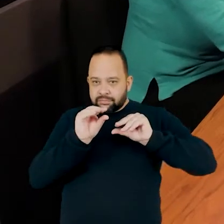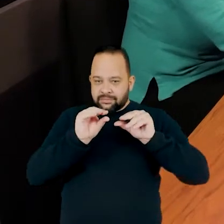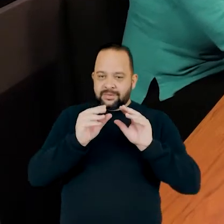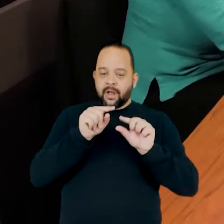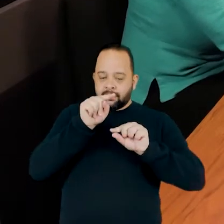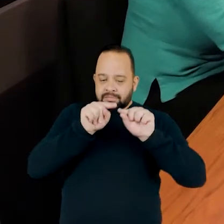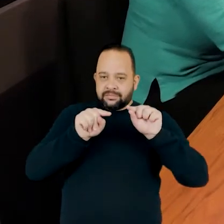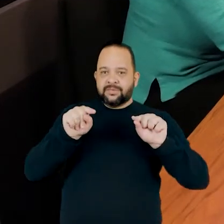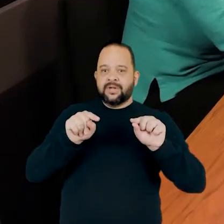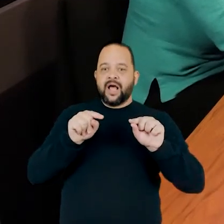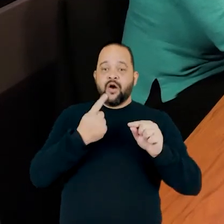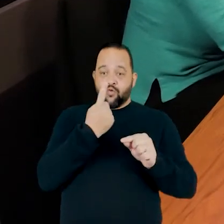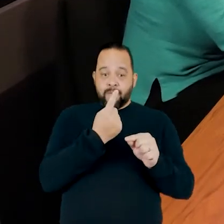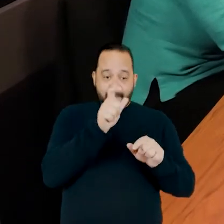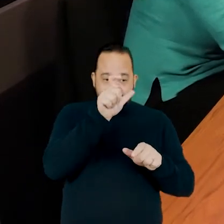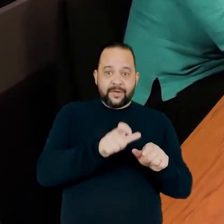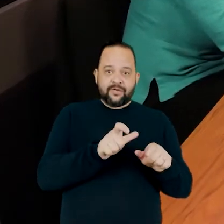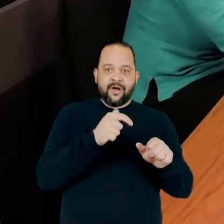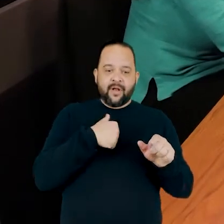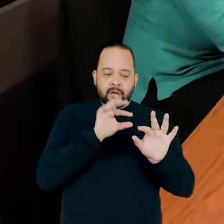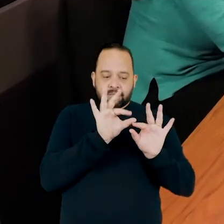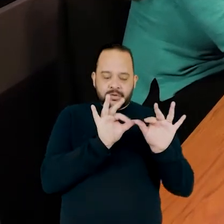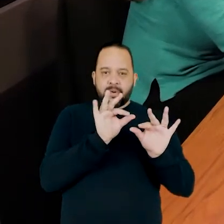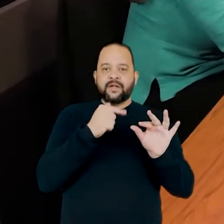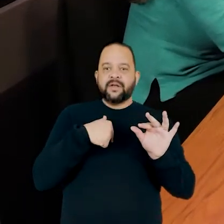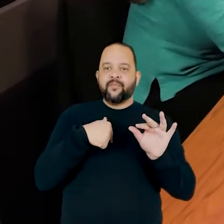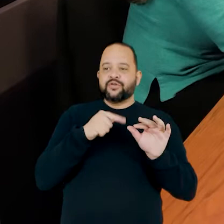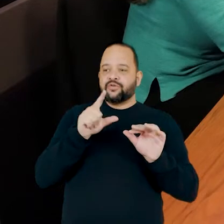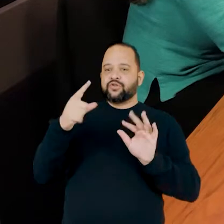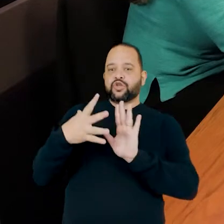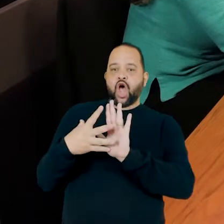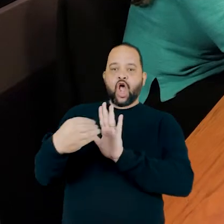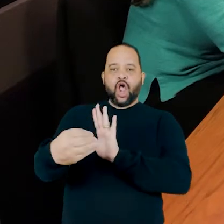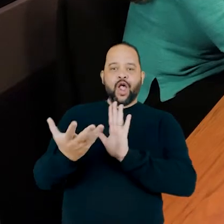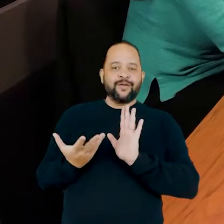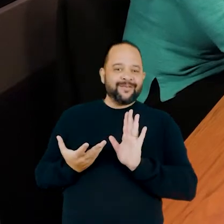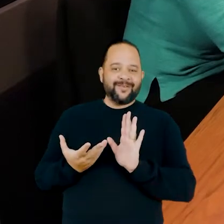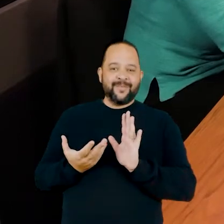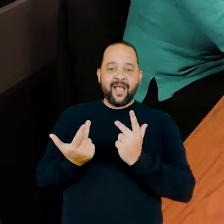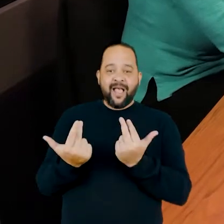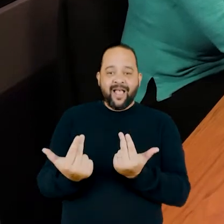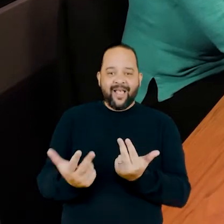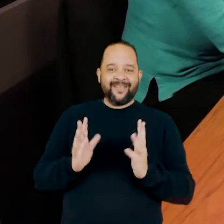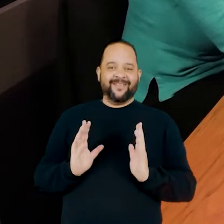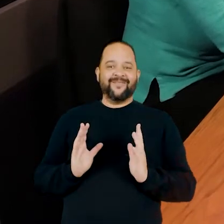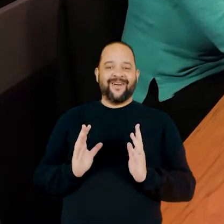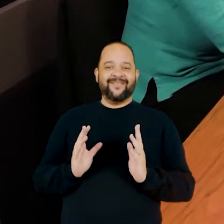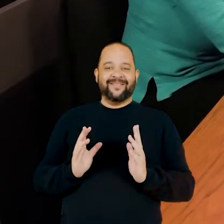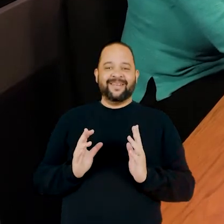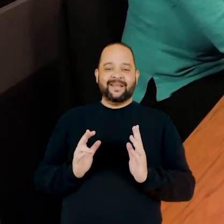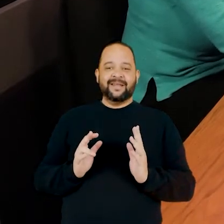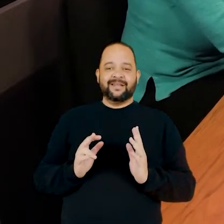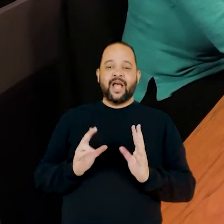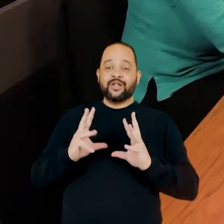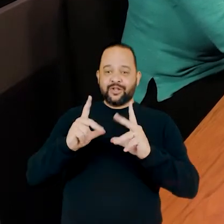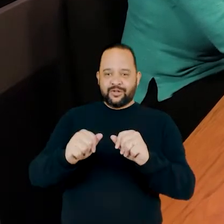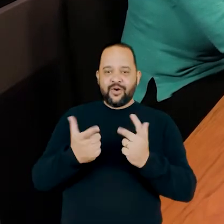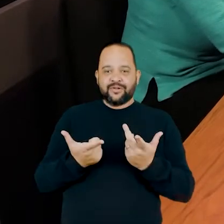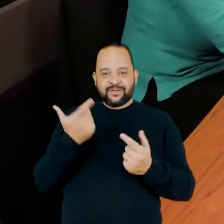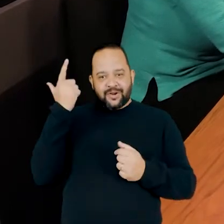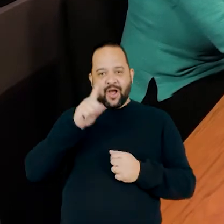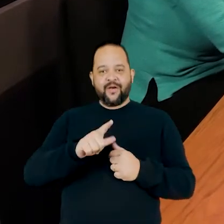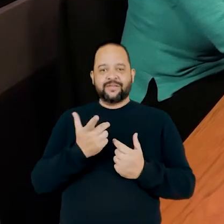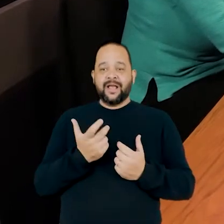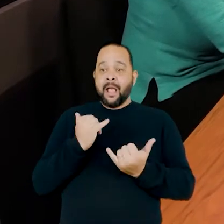configuração. Aí, essa vai ser a configuração do programa. Aí, só foi lá e distribui pra todo mundo. Fala, deixa todo mundo setado igualzinho os microfones. E aí, todo mundo